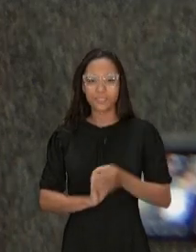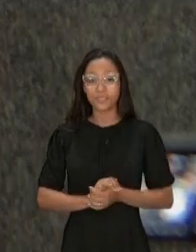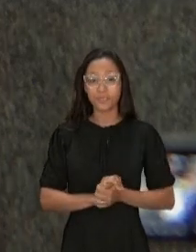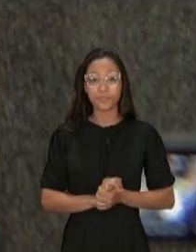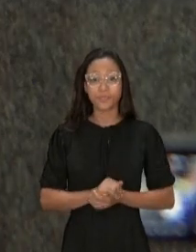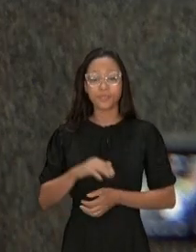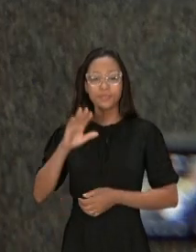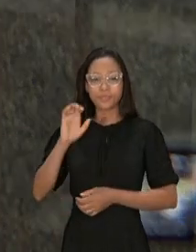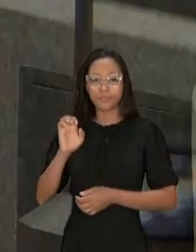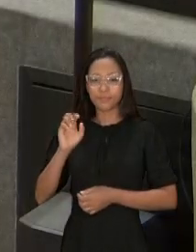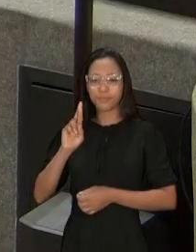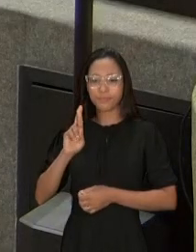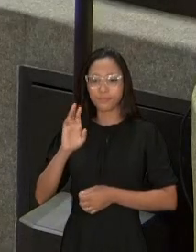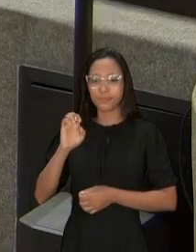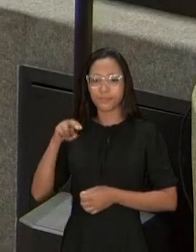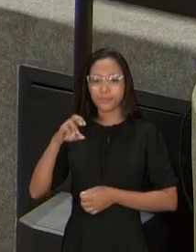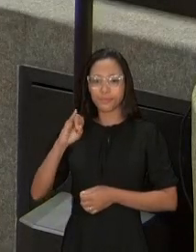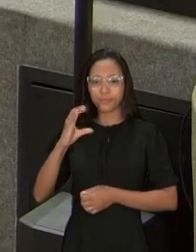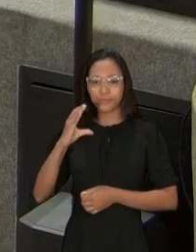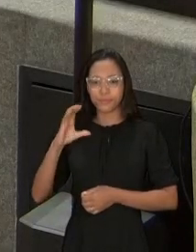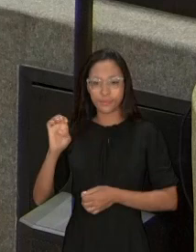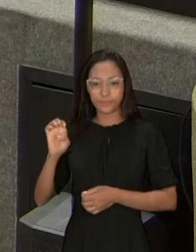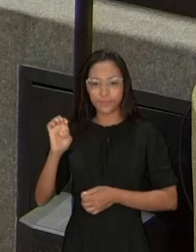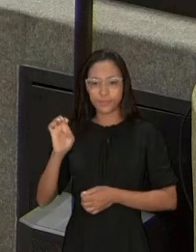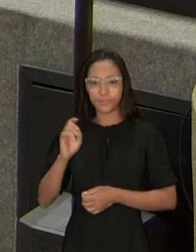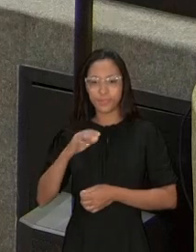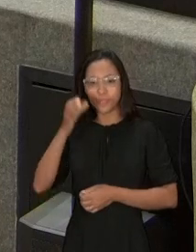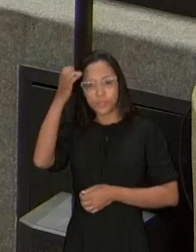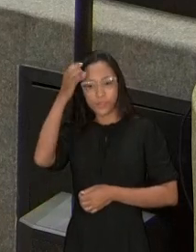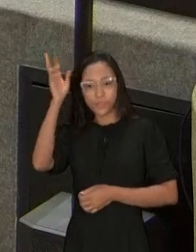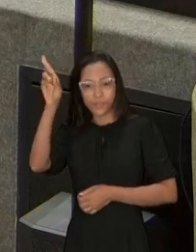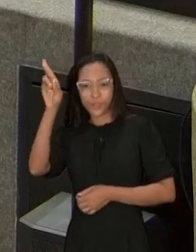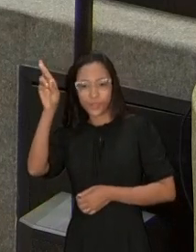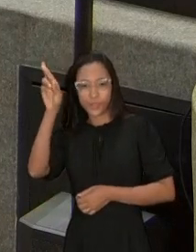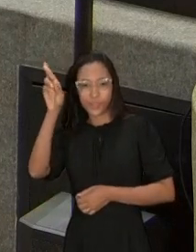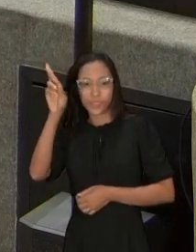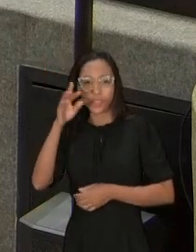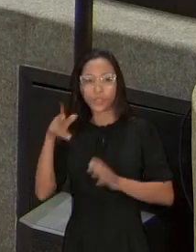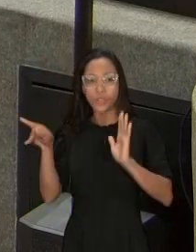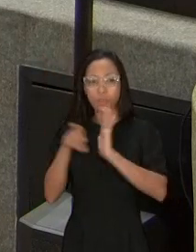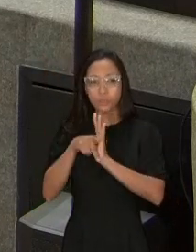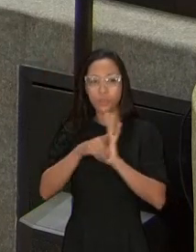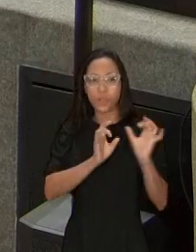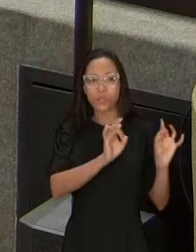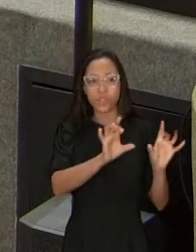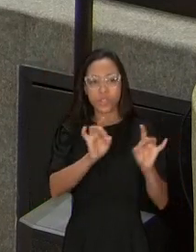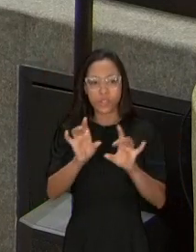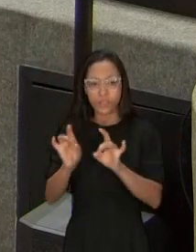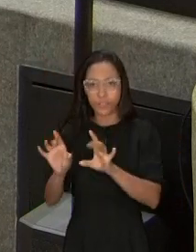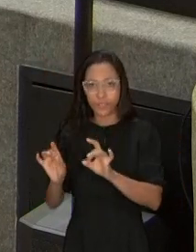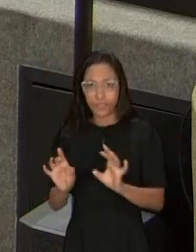Helenice de Oliveira Prates, coordenadora de leilões do Hospital de Câncer Mato Grosso.